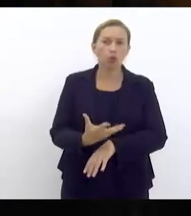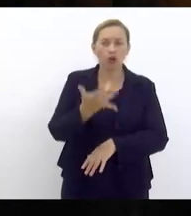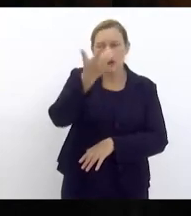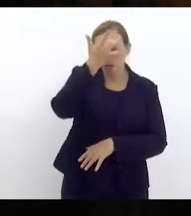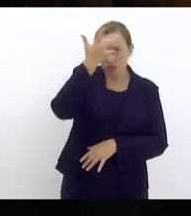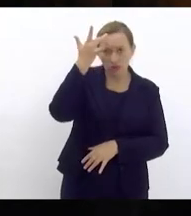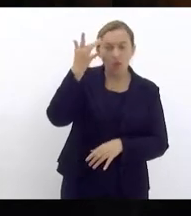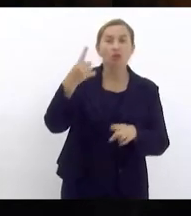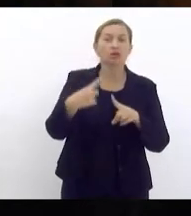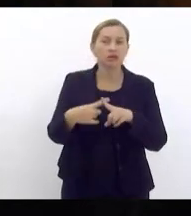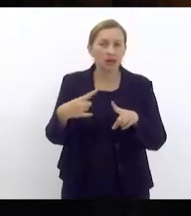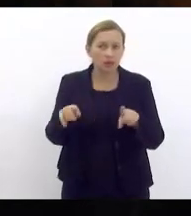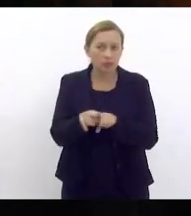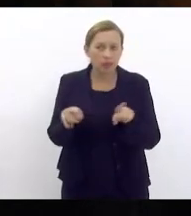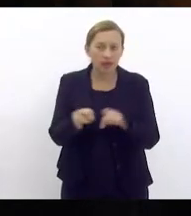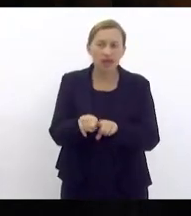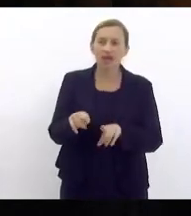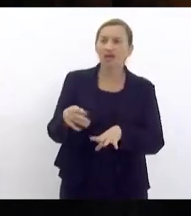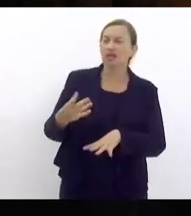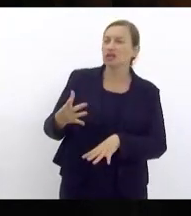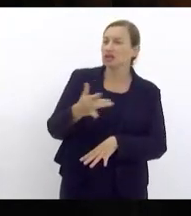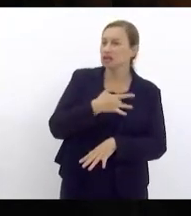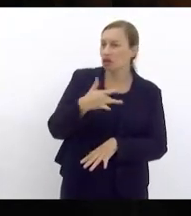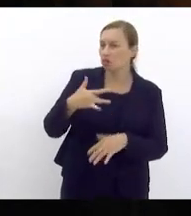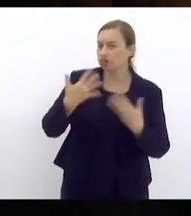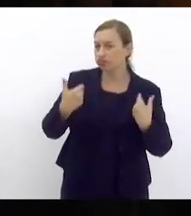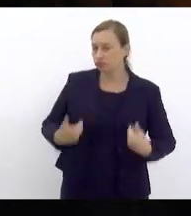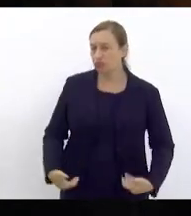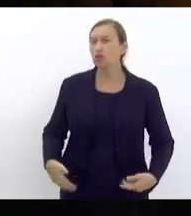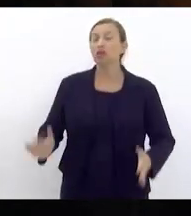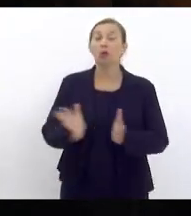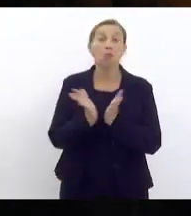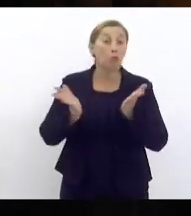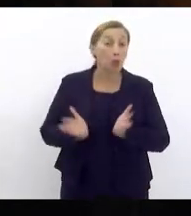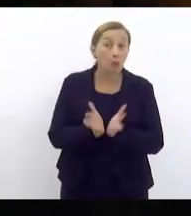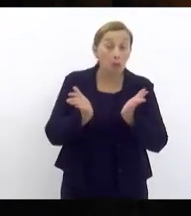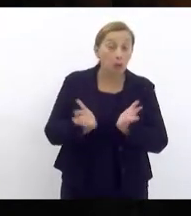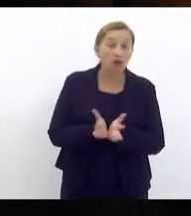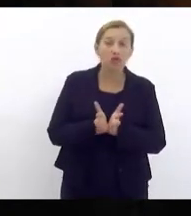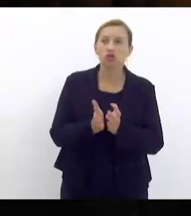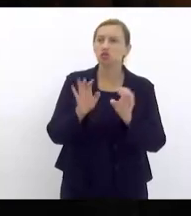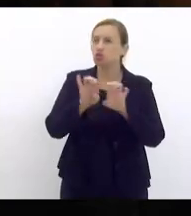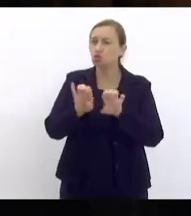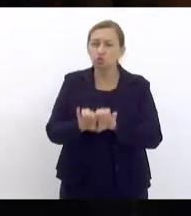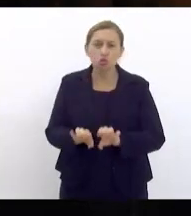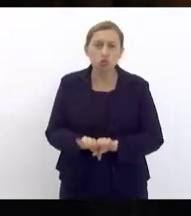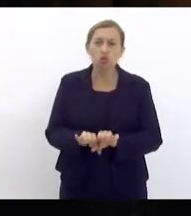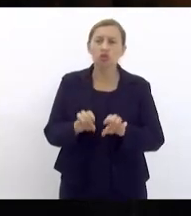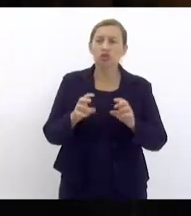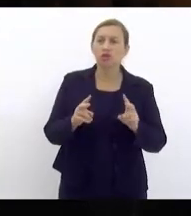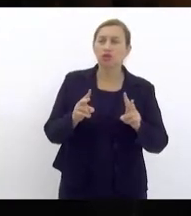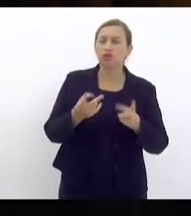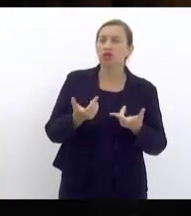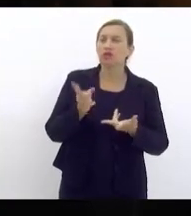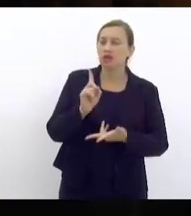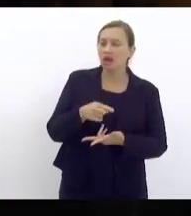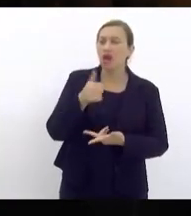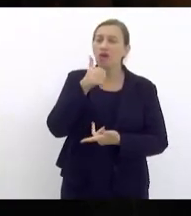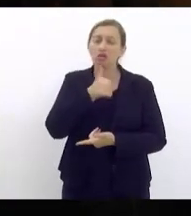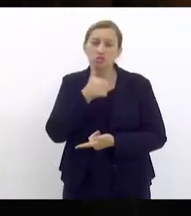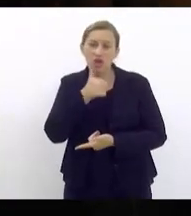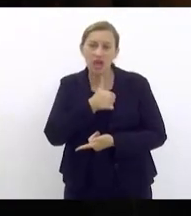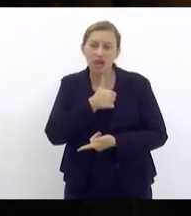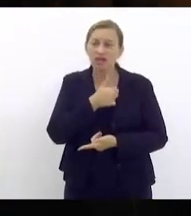a gente tá falando da Saúde física estamos falando da pobreza enquanto estrutura que inviabiliza que essas mulheres